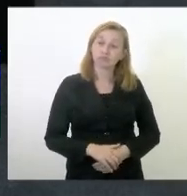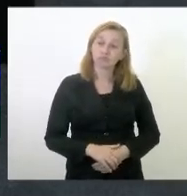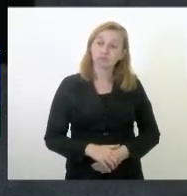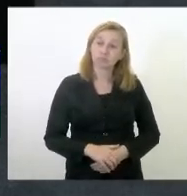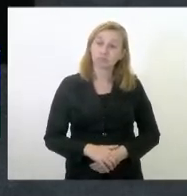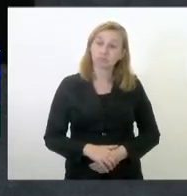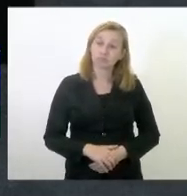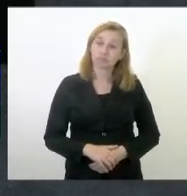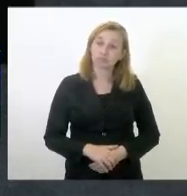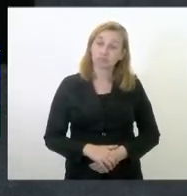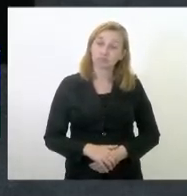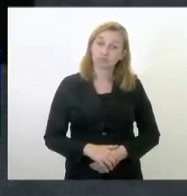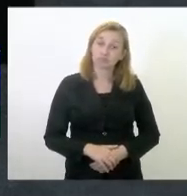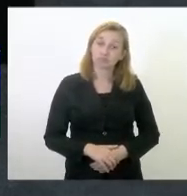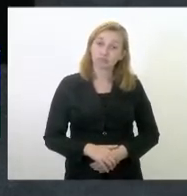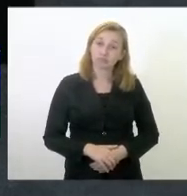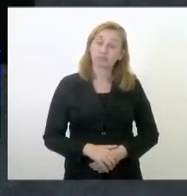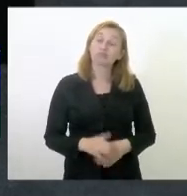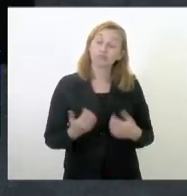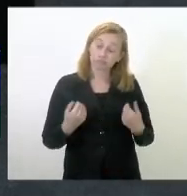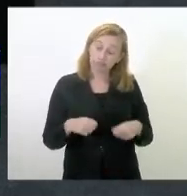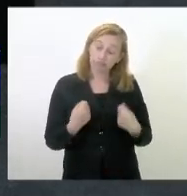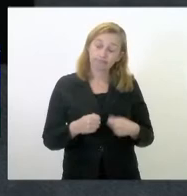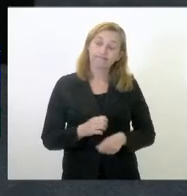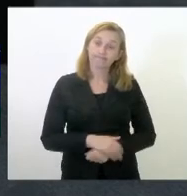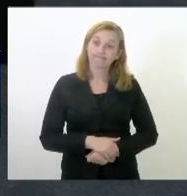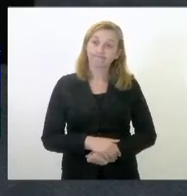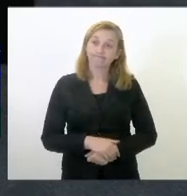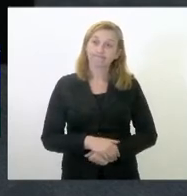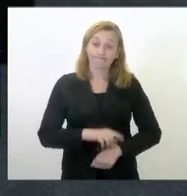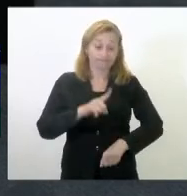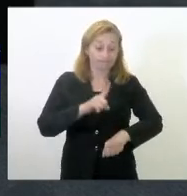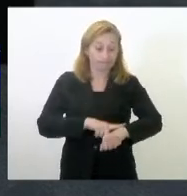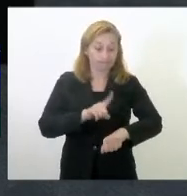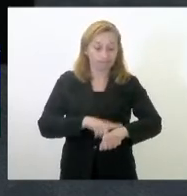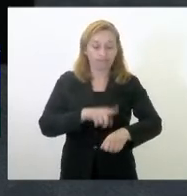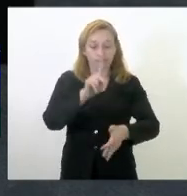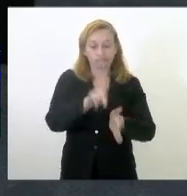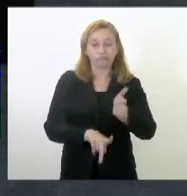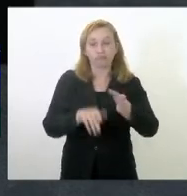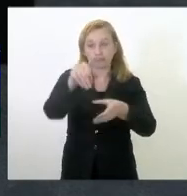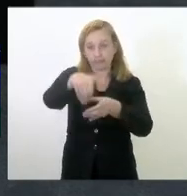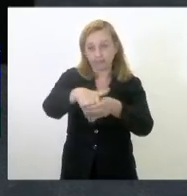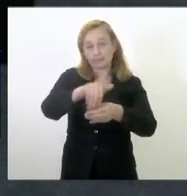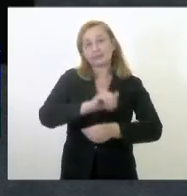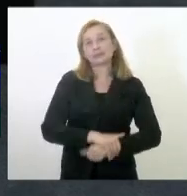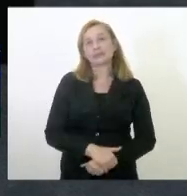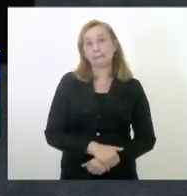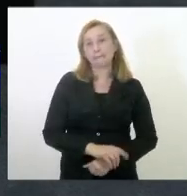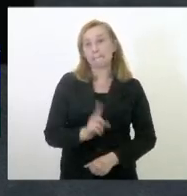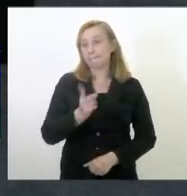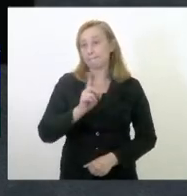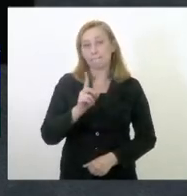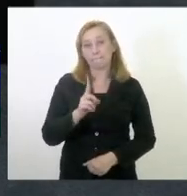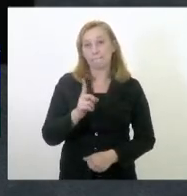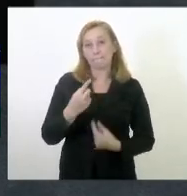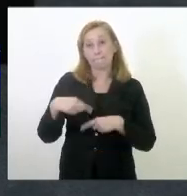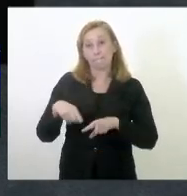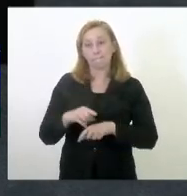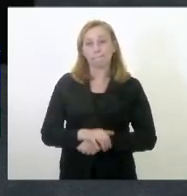fiscal, ela tem que ser na hora do projeto ser votado, e não a